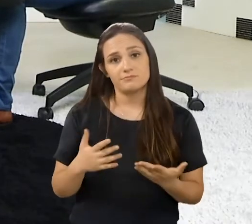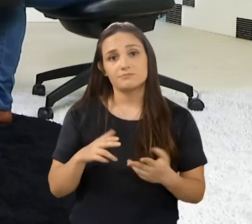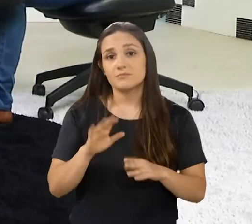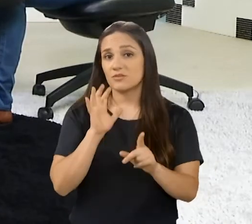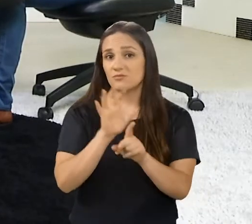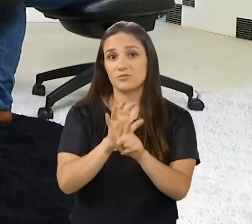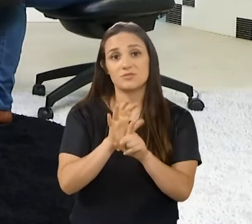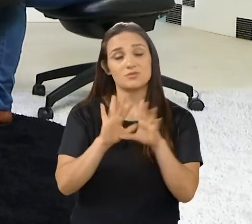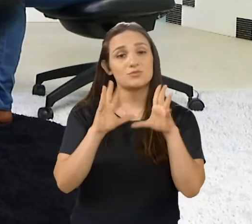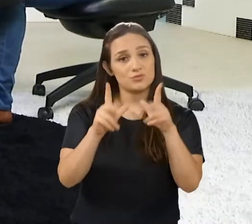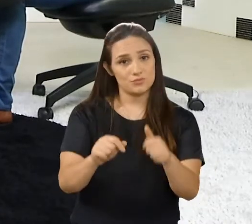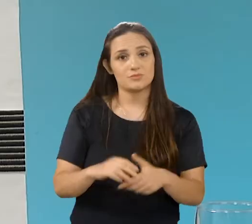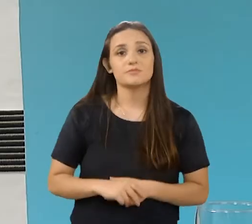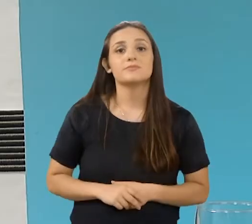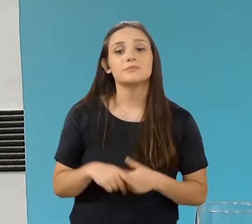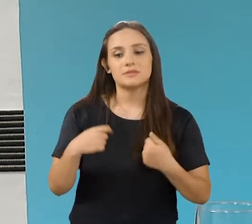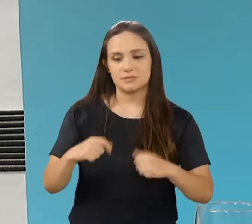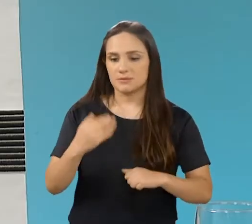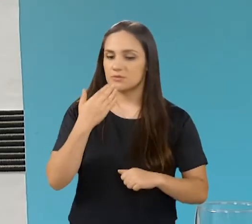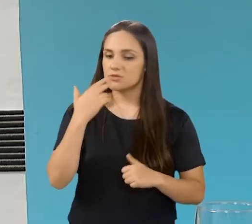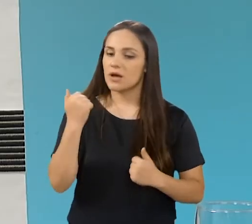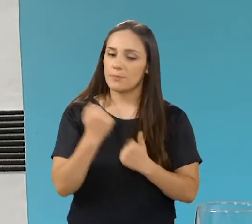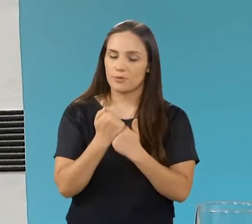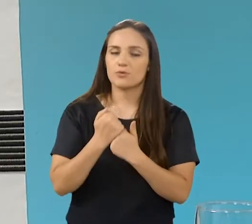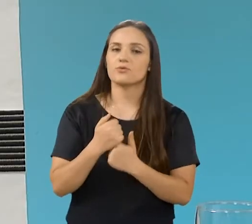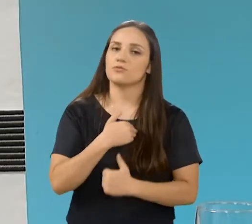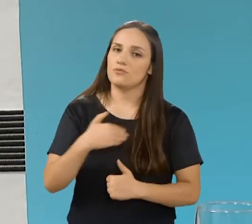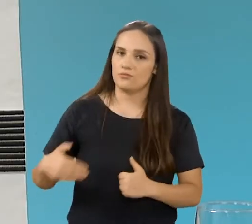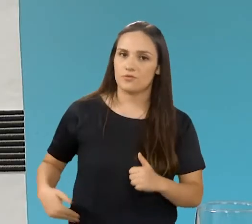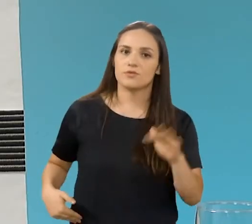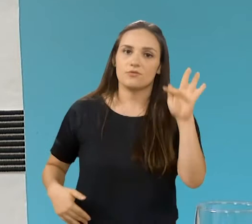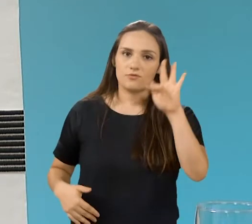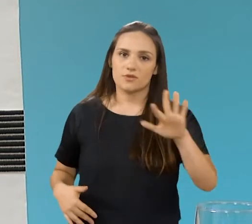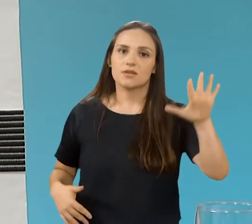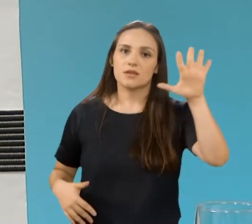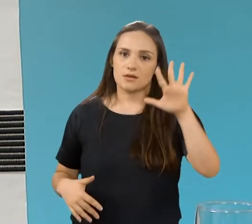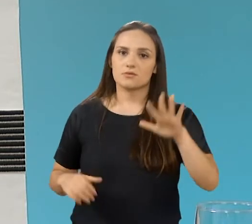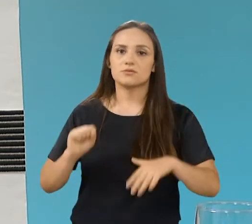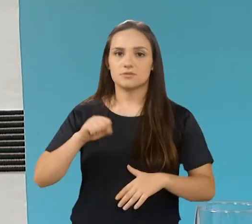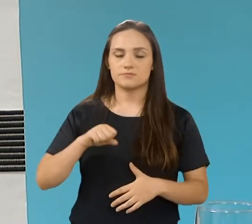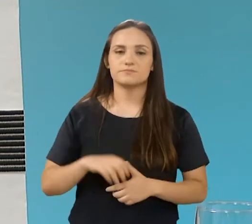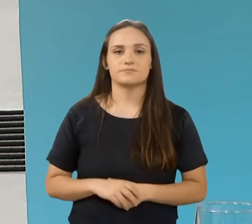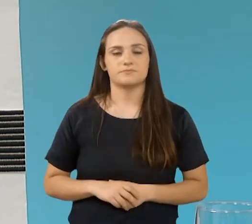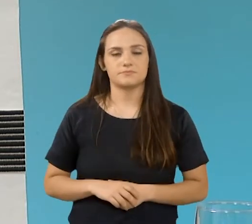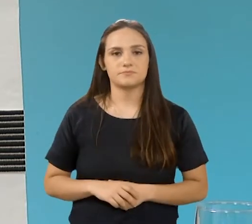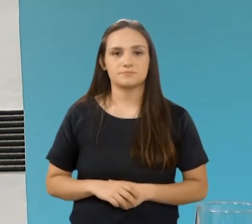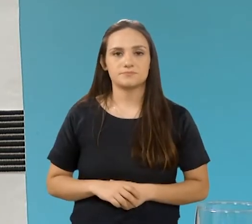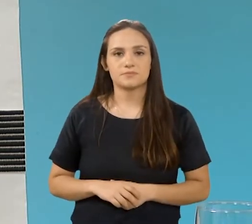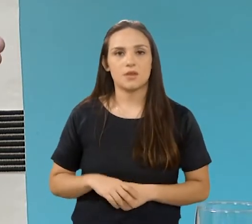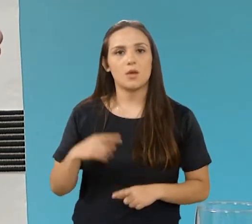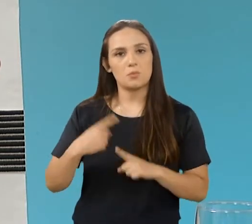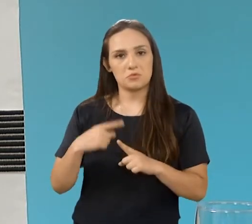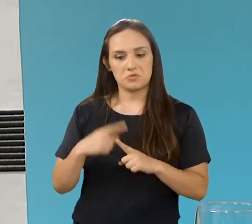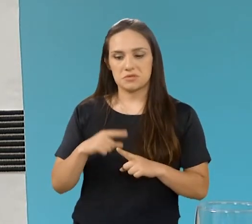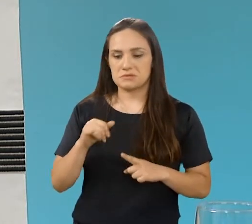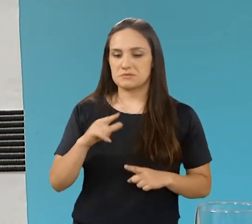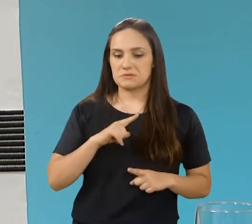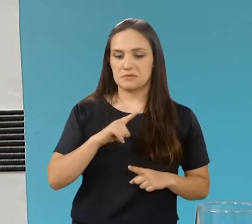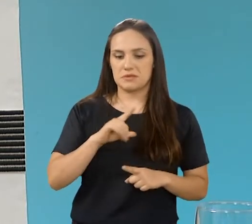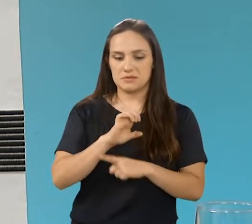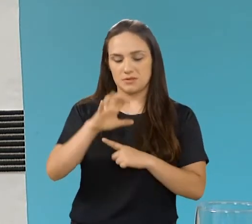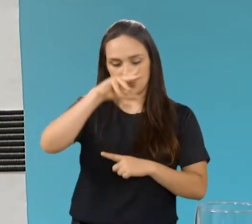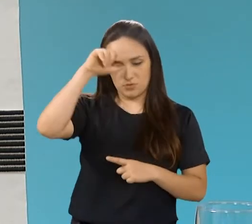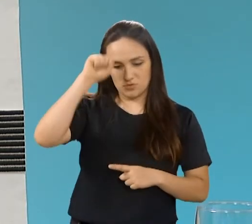impactado. E nós temos que ter o apoio do governo federal justamente nisso. O Mato Grosso do Sul, só com os bombeiros em aquisição de equipamentos nos